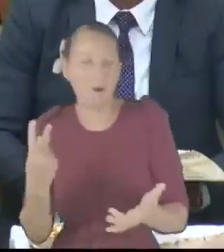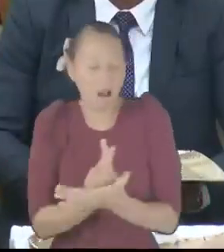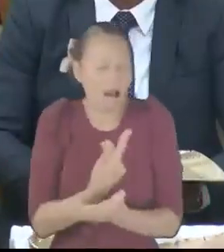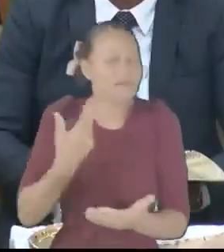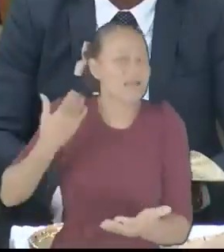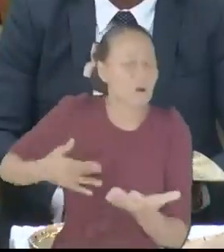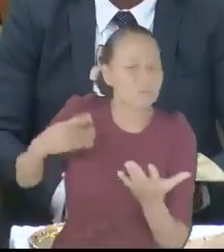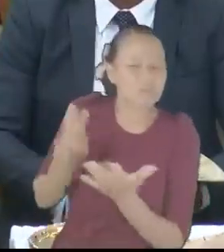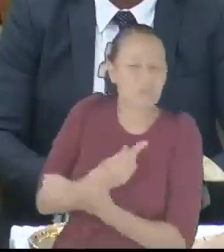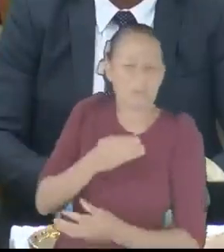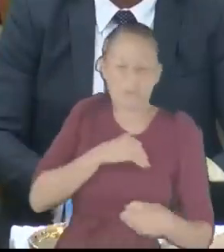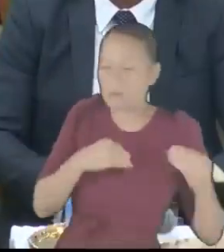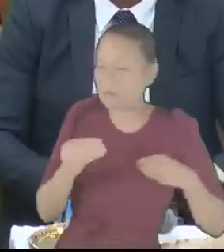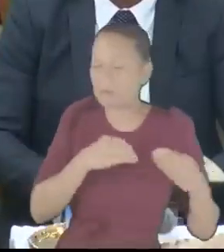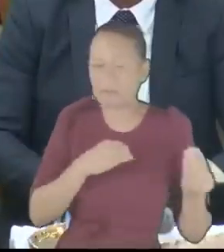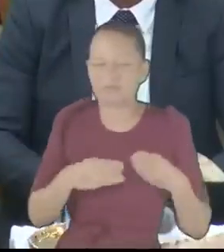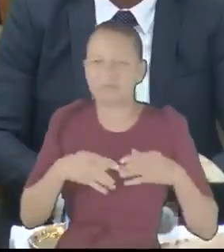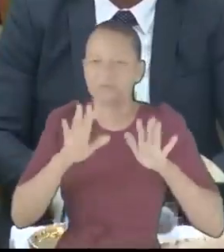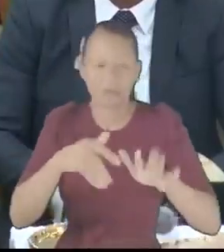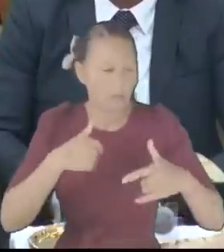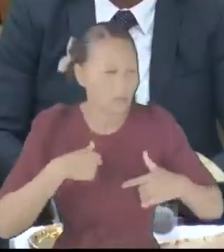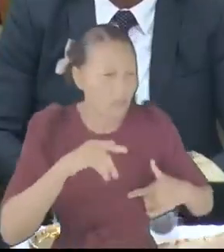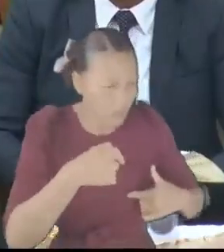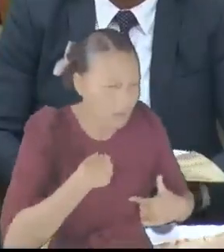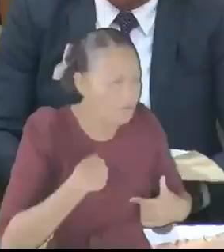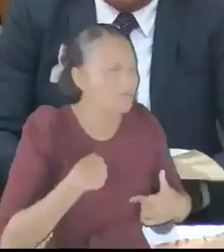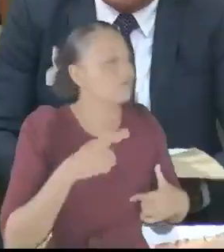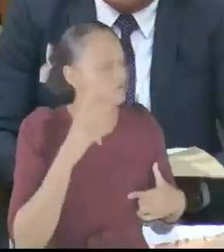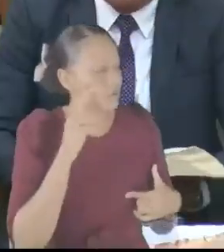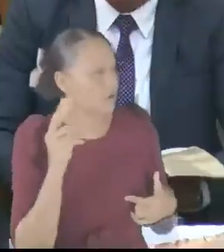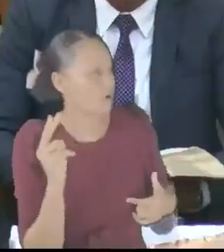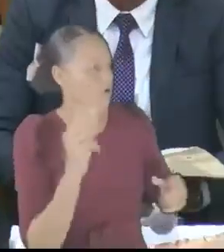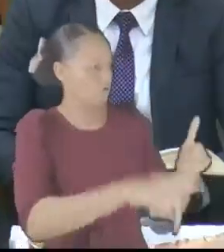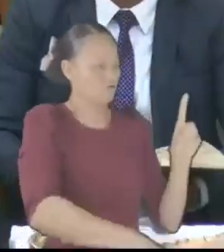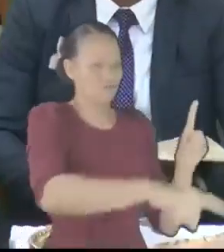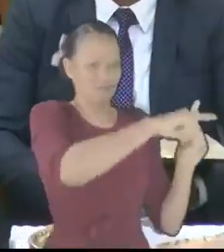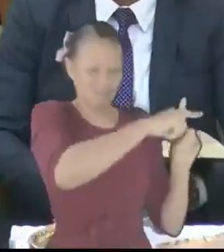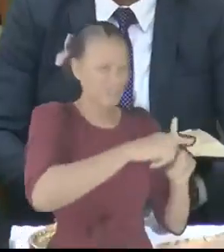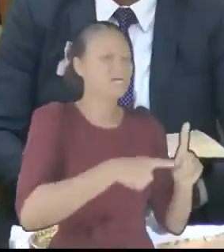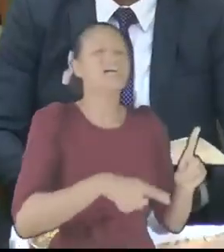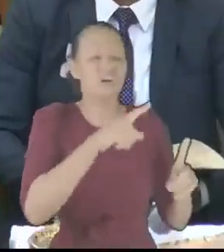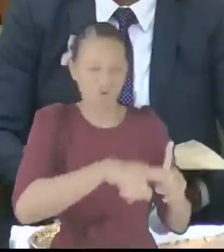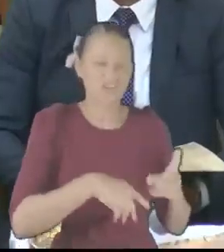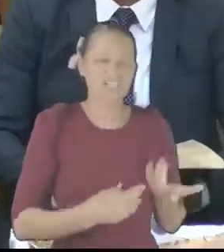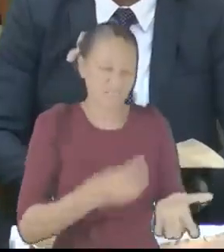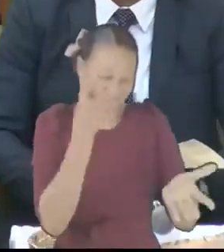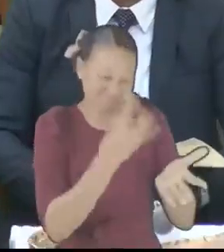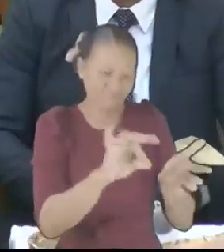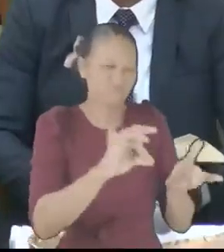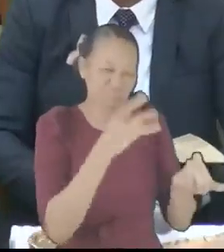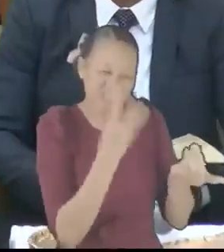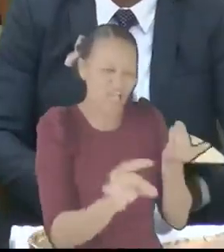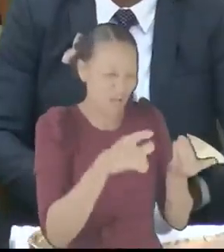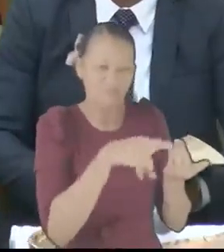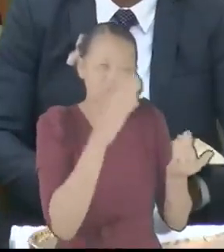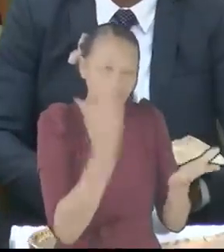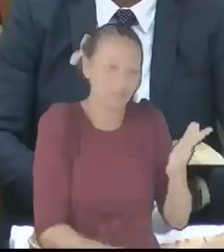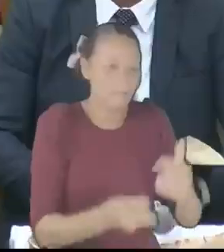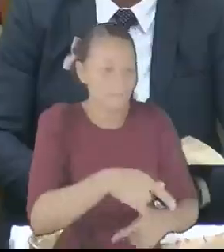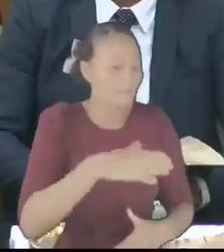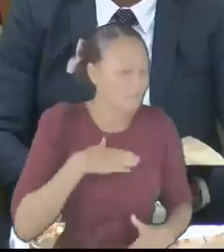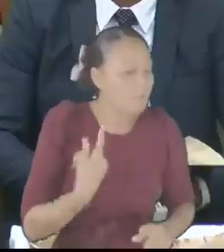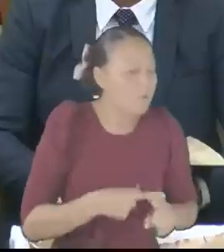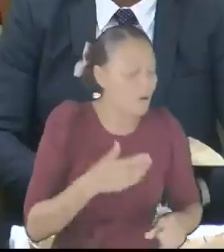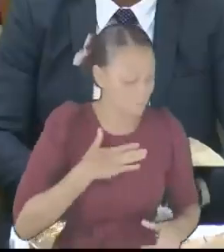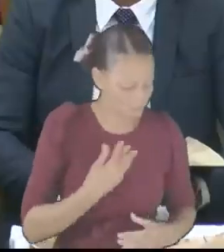horrendas que você fez, você aponte para a cruz do Calvário e diga: Satanás, você já está derrotado, porque a minha